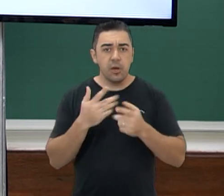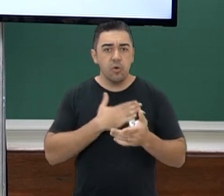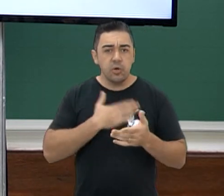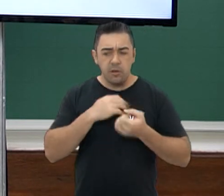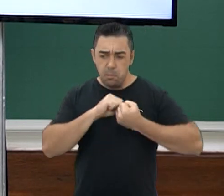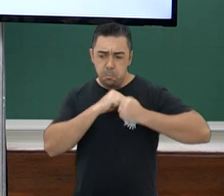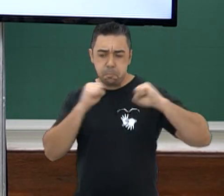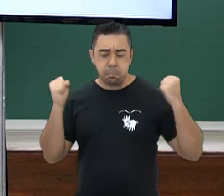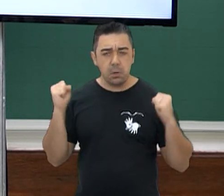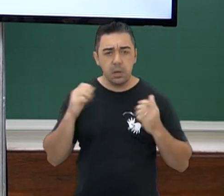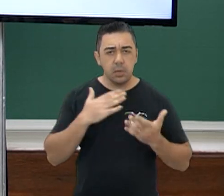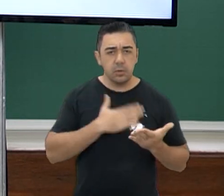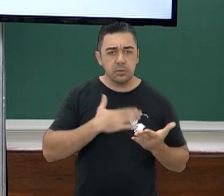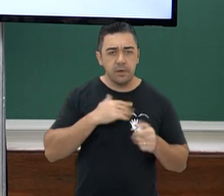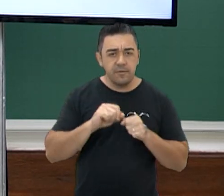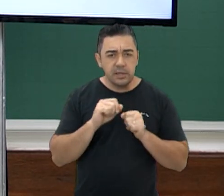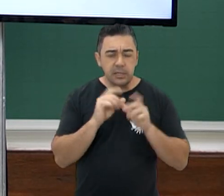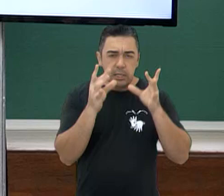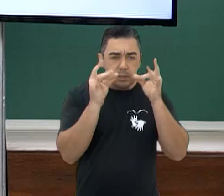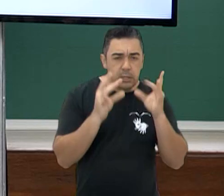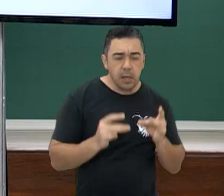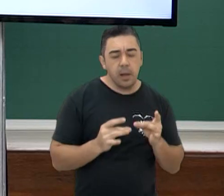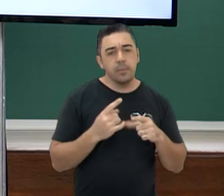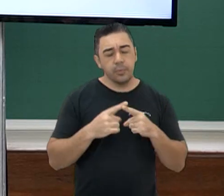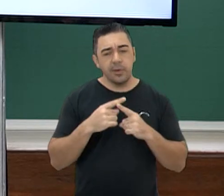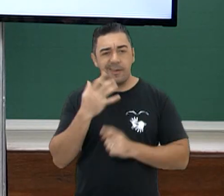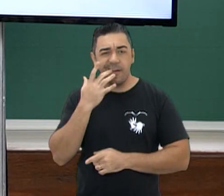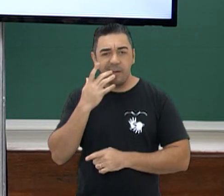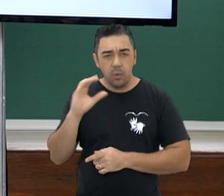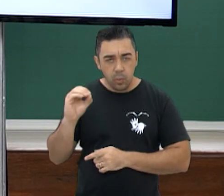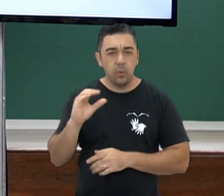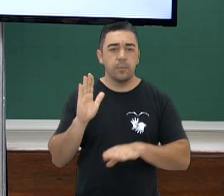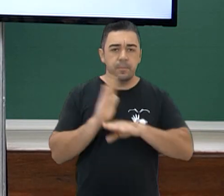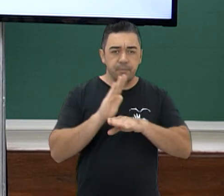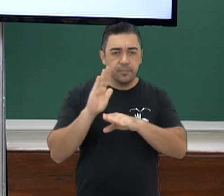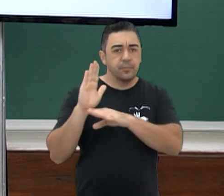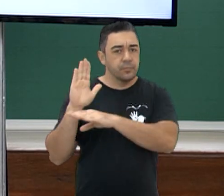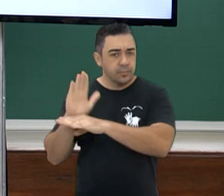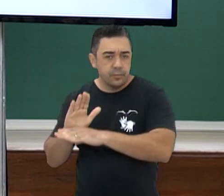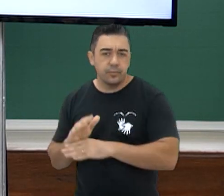por ter todo esse detalhe do ouro, que ajudou bastante.